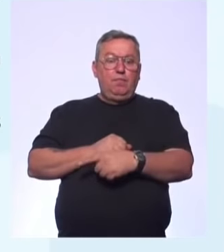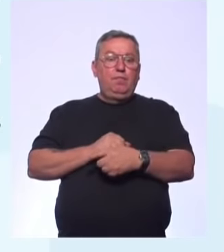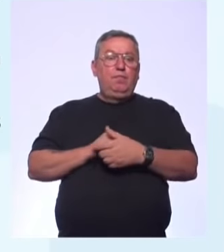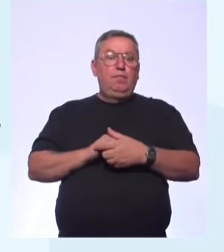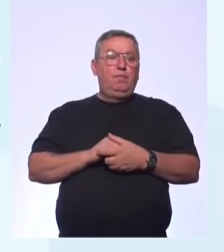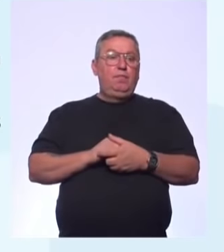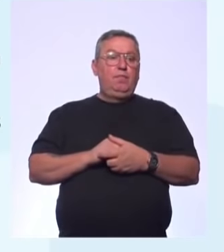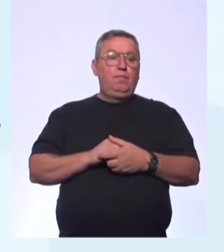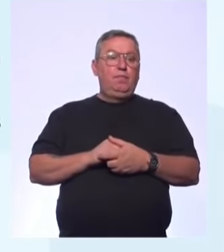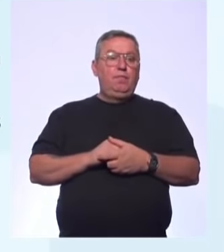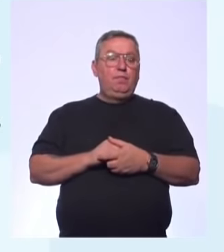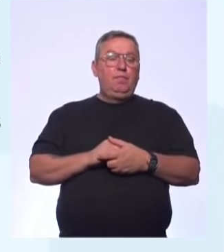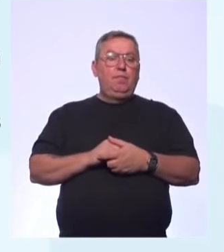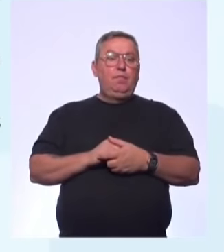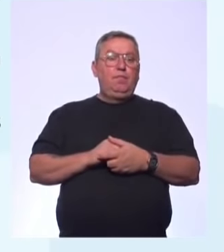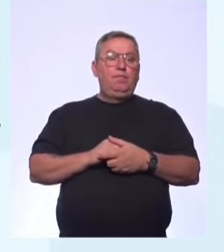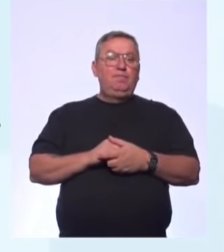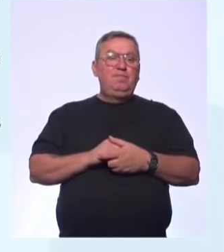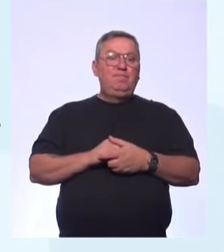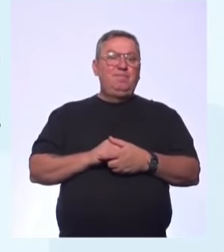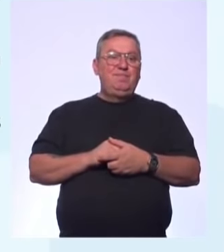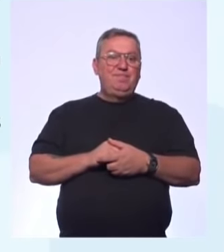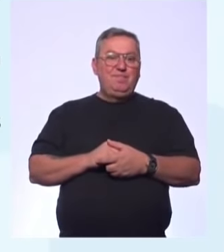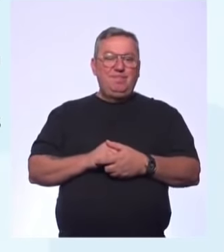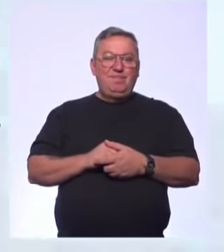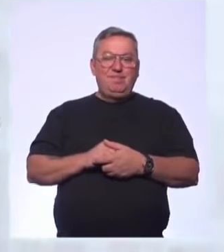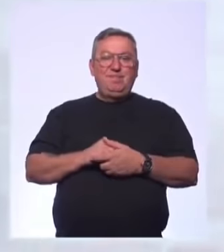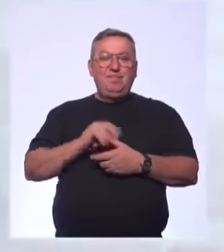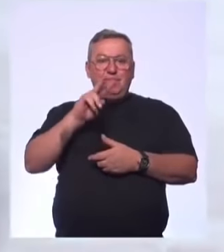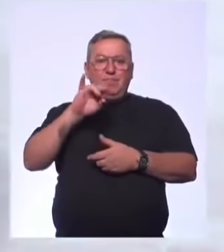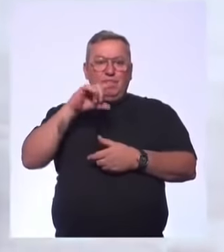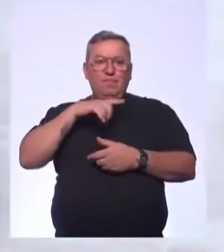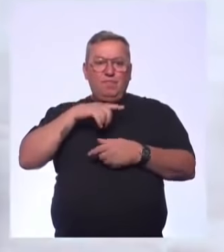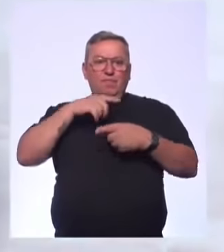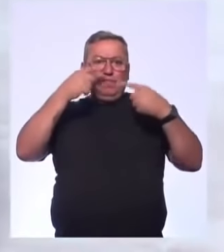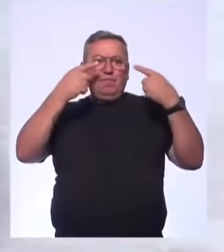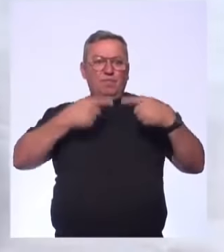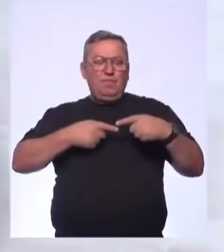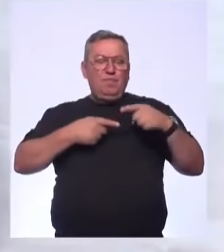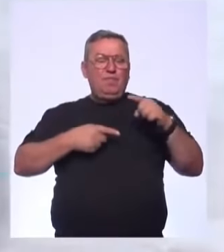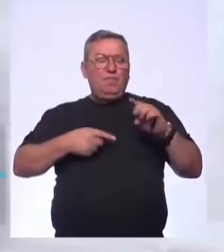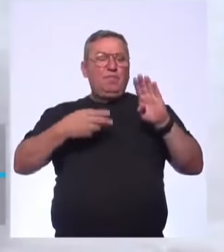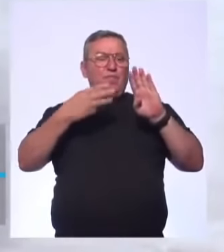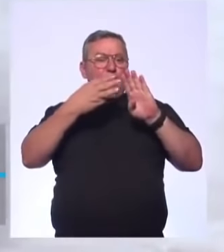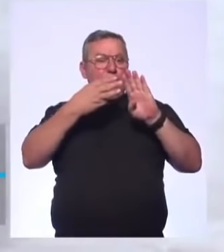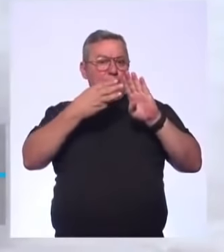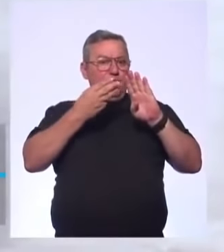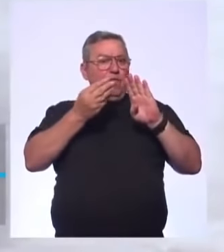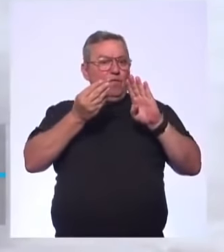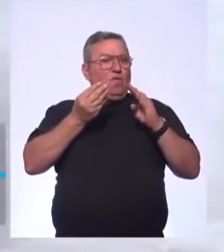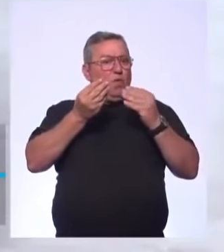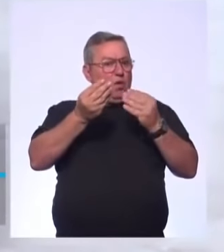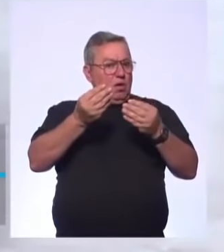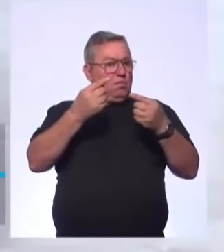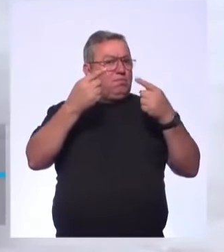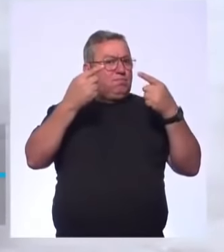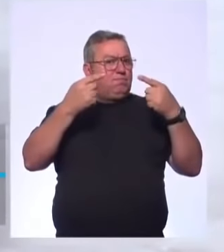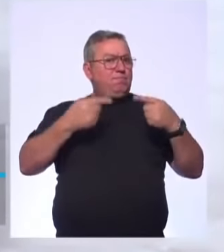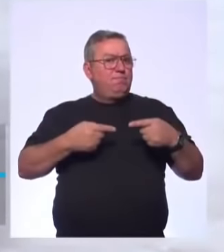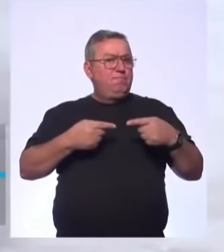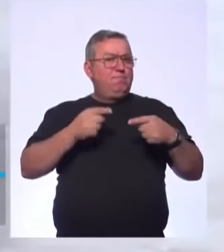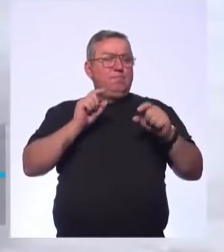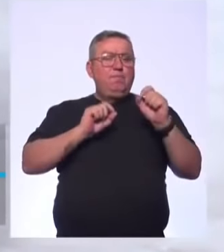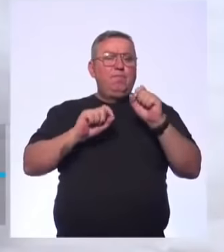scanning. Isso. E eu vou ter um desafio. Esse bimestre eu vou dar um desafio. Qual vai ser o nosso desafio?